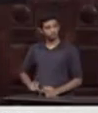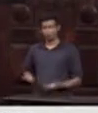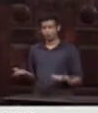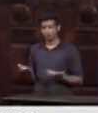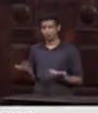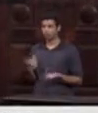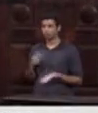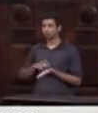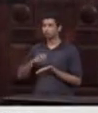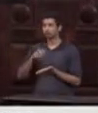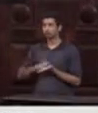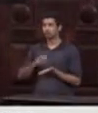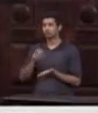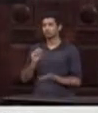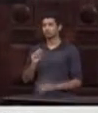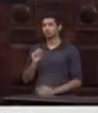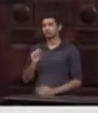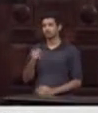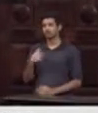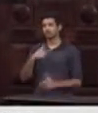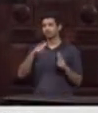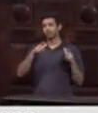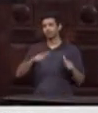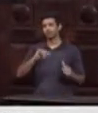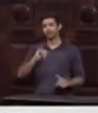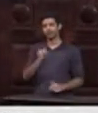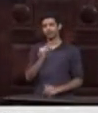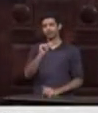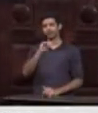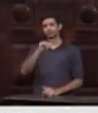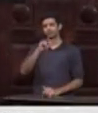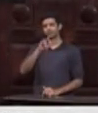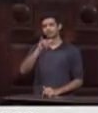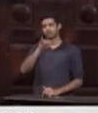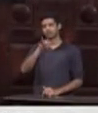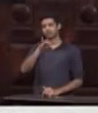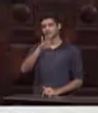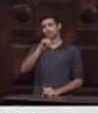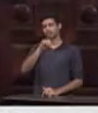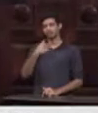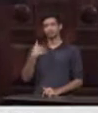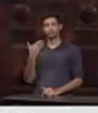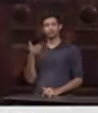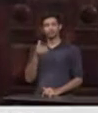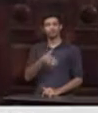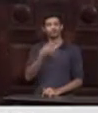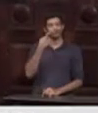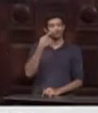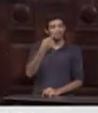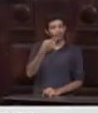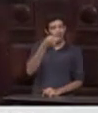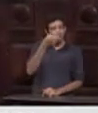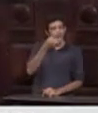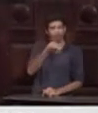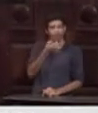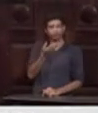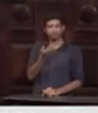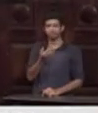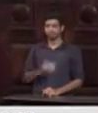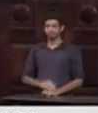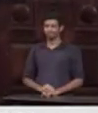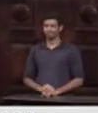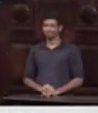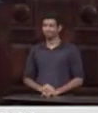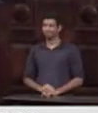a minha manhã no Jacarezinho, aqui no Rio de Janeiro. Fui lá em loco acompanhar e verificar o martírio que